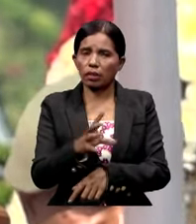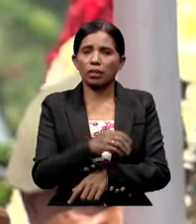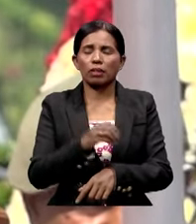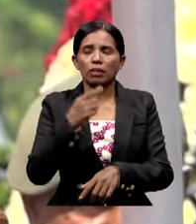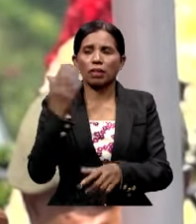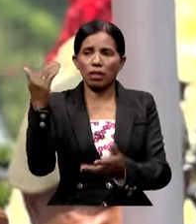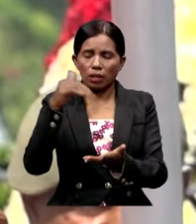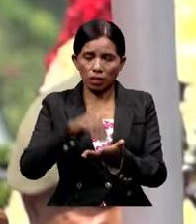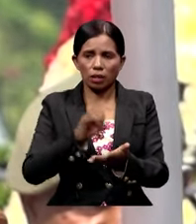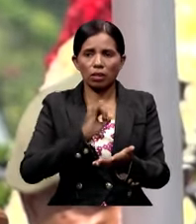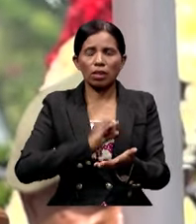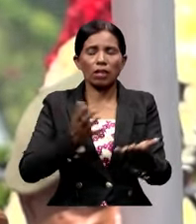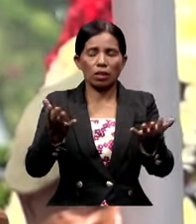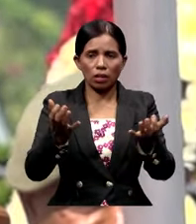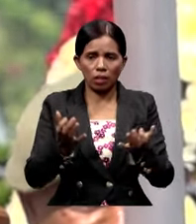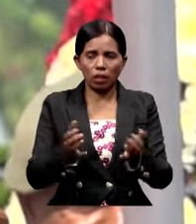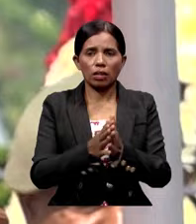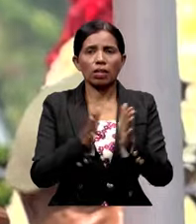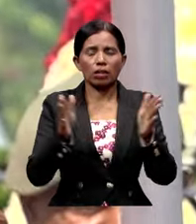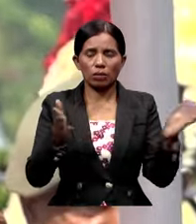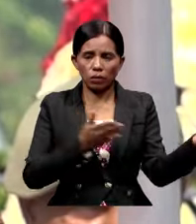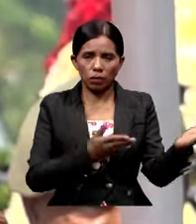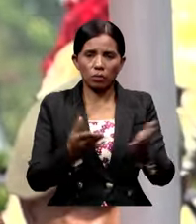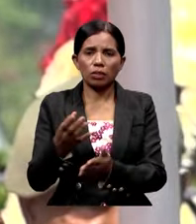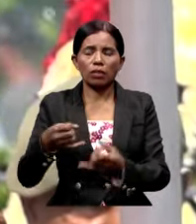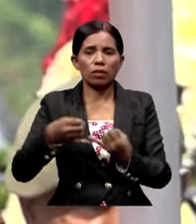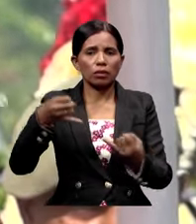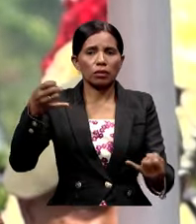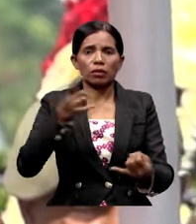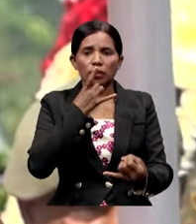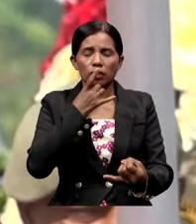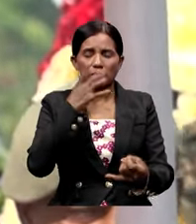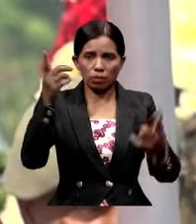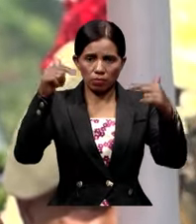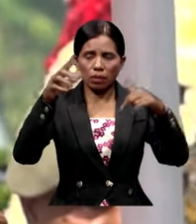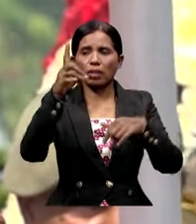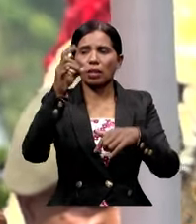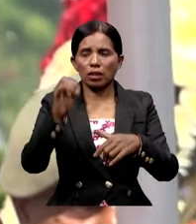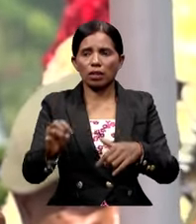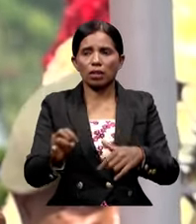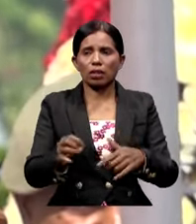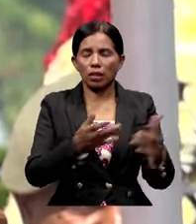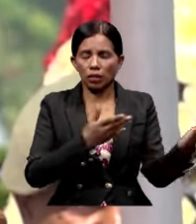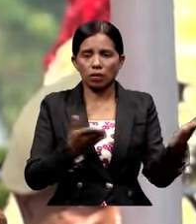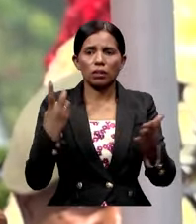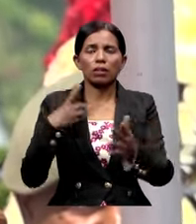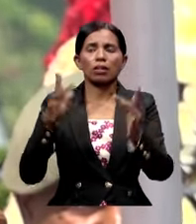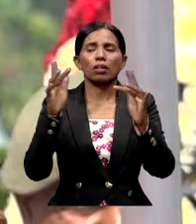digitalização ou cabo submarino mais de Austrália, mais Dili, para acelerar e ter conectividade,